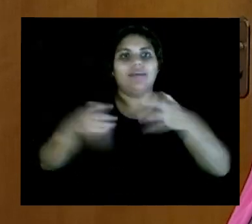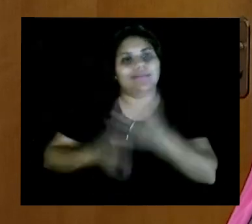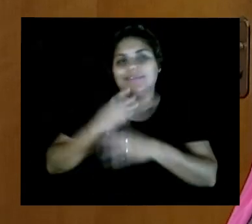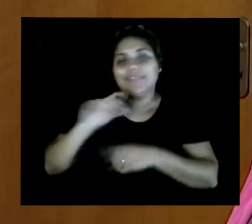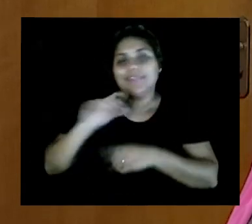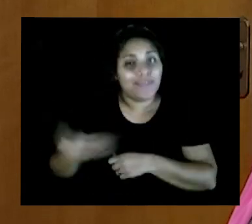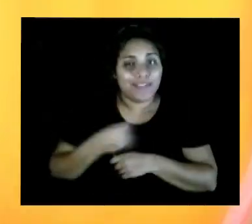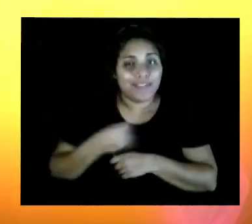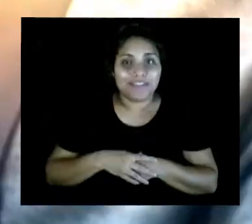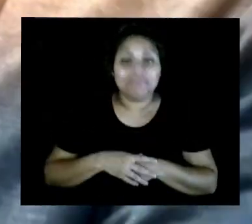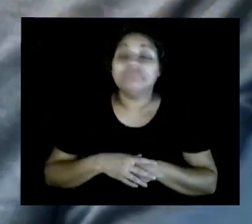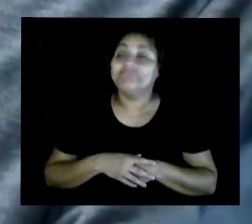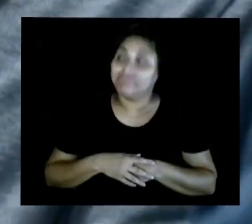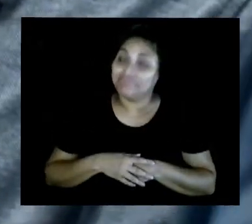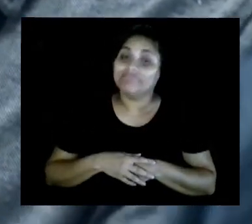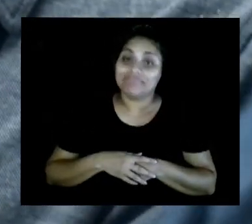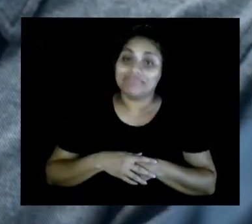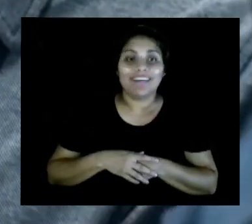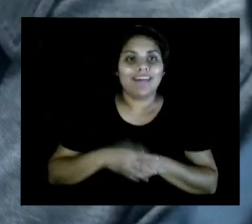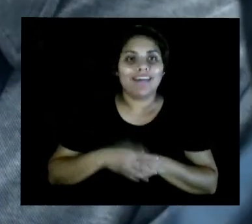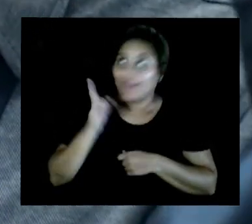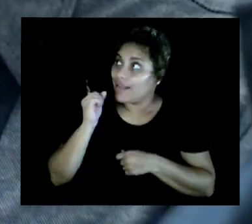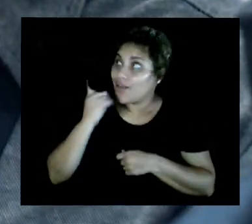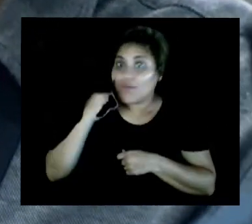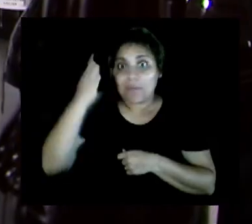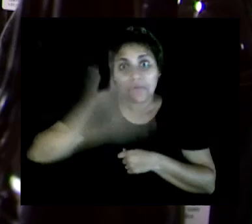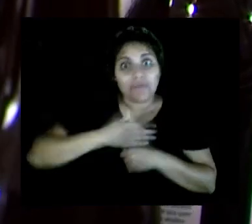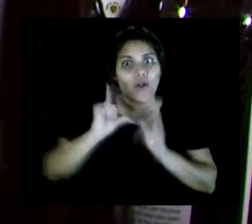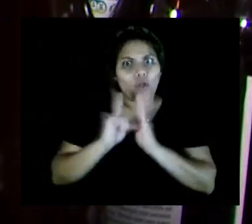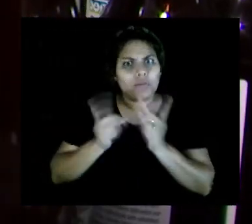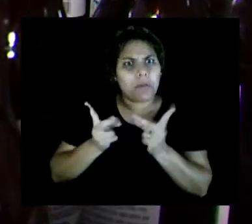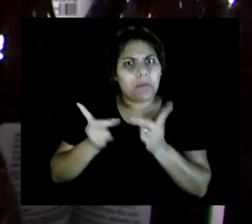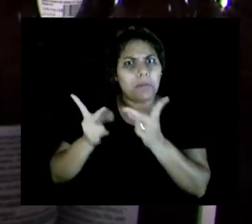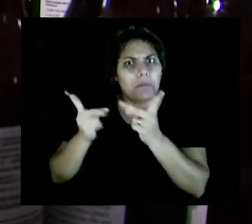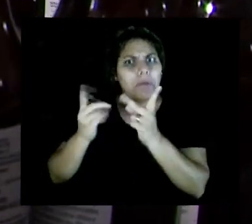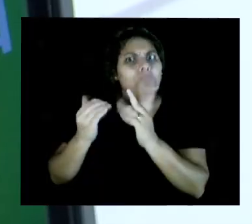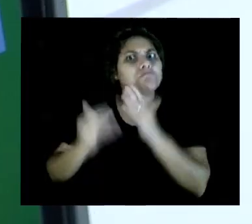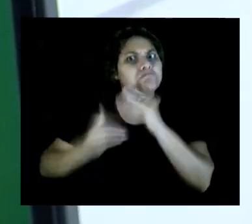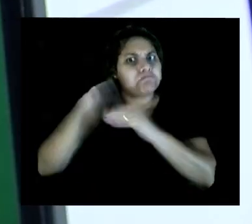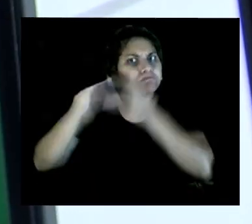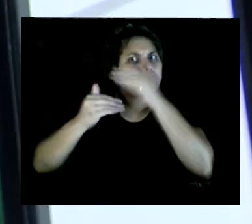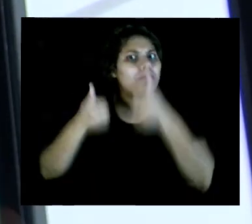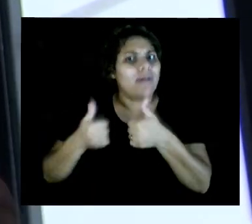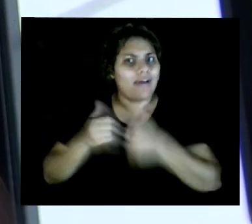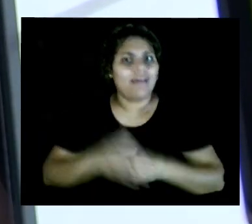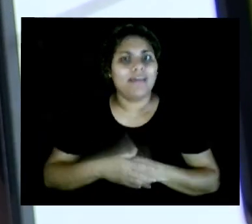crescendo, vira uma cervejaria. E o mercado tem se mostrado bastante promissor.